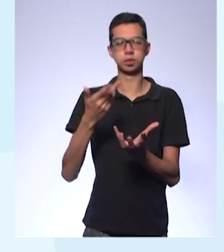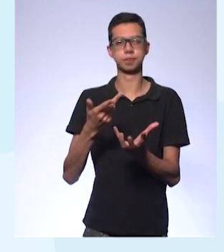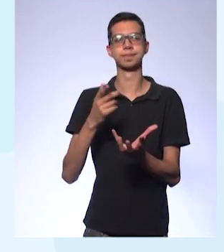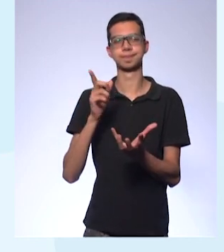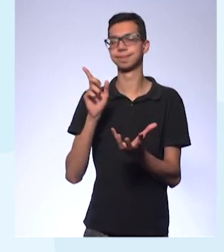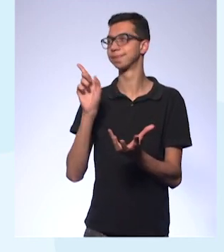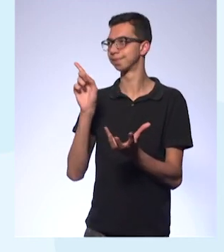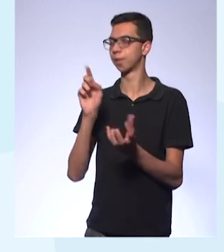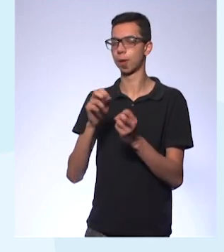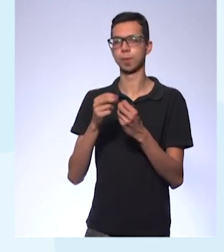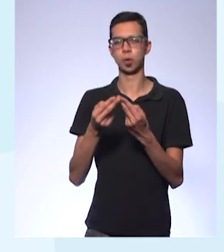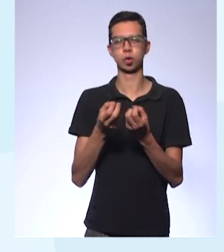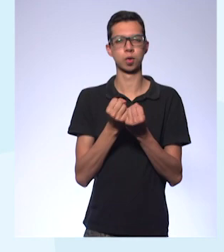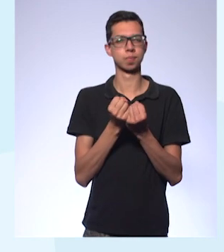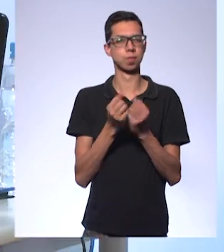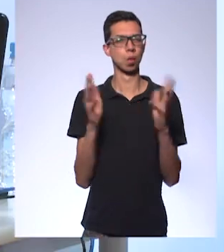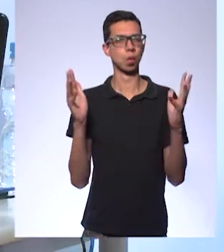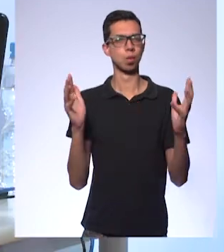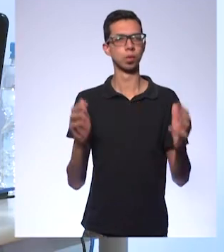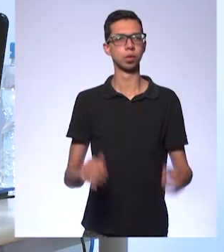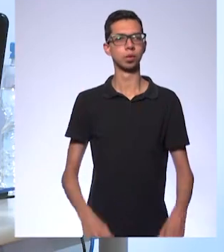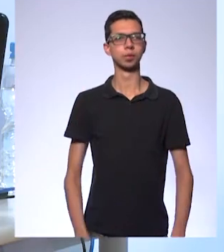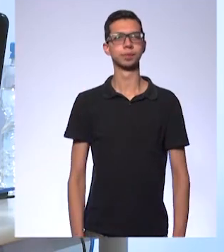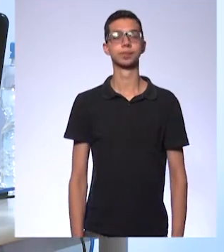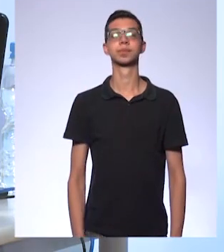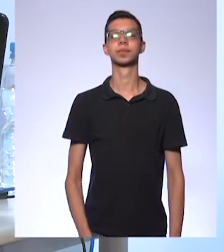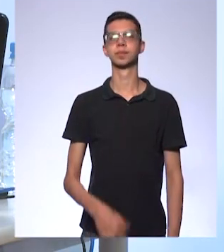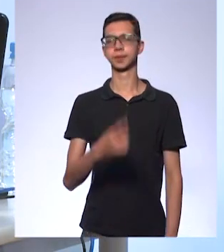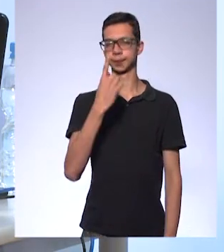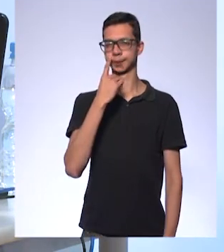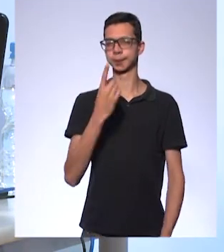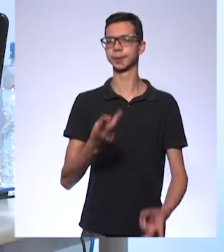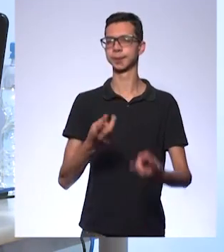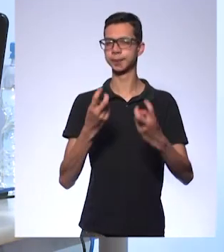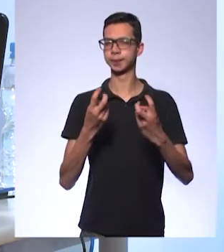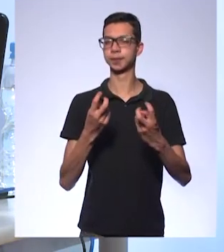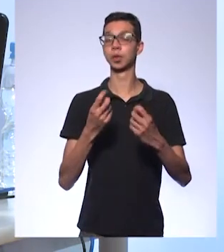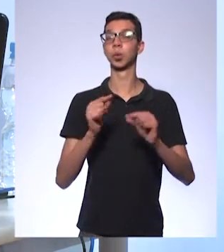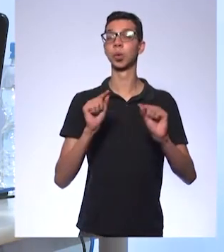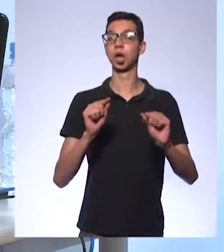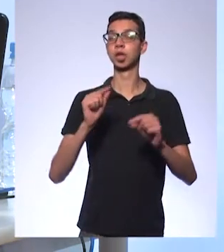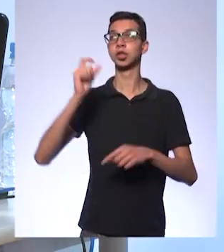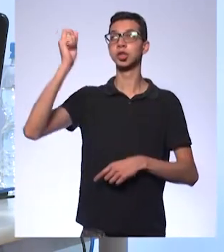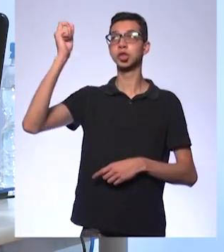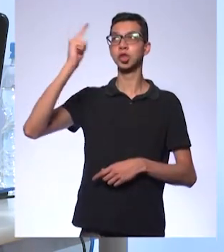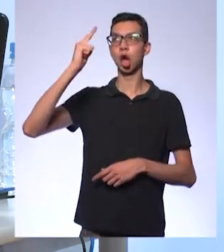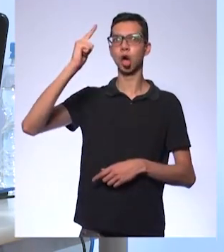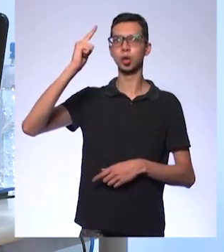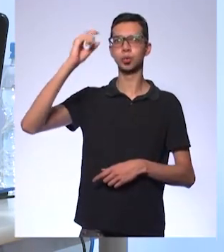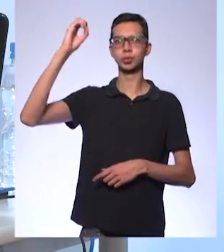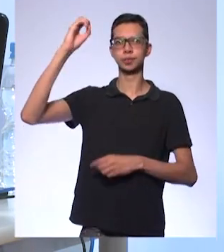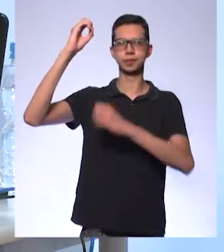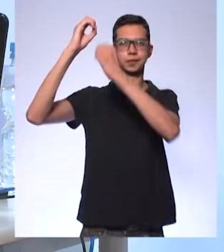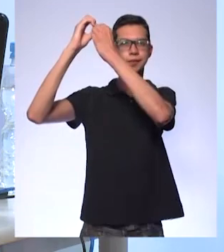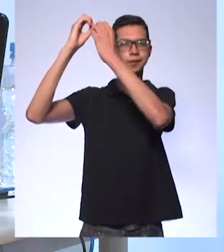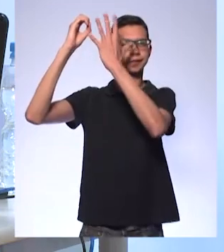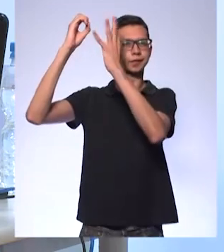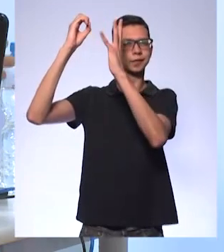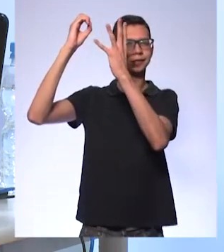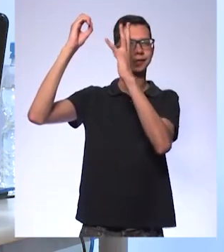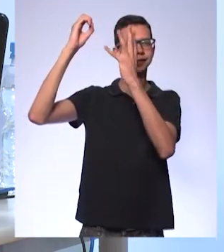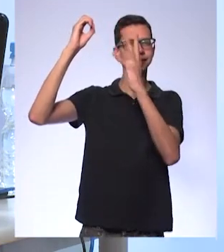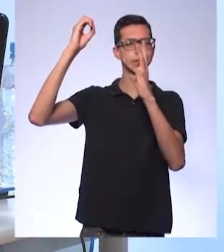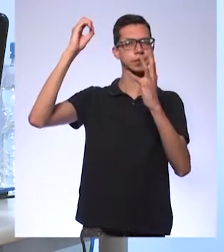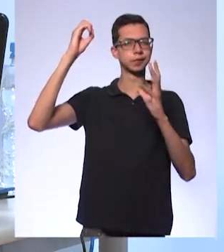aí. Ah, bom, gente, nada de Thanos. Nada de Thanos, raios solares. Bora lá. Fazendo a